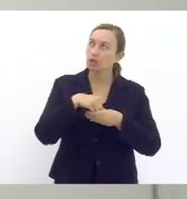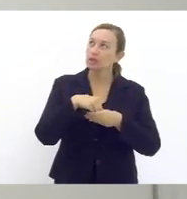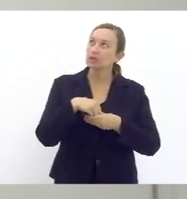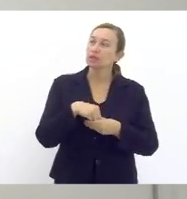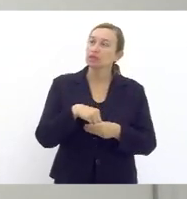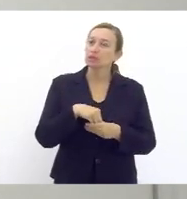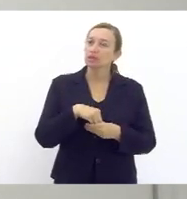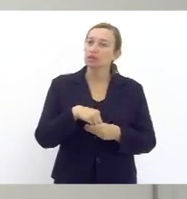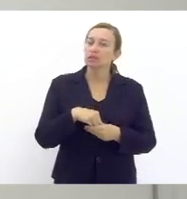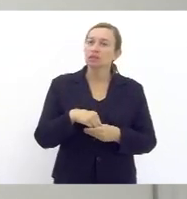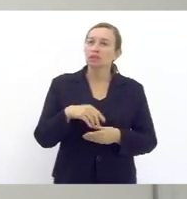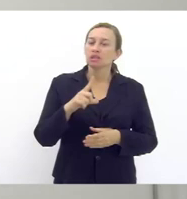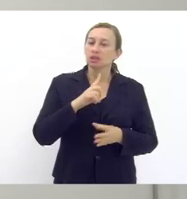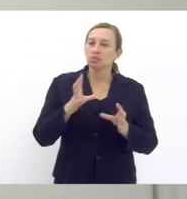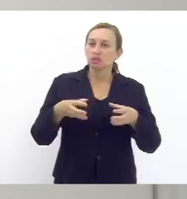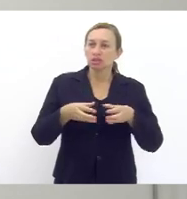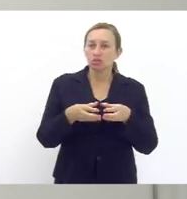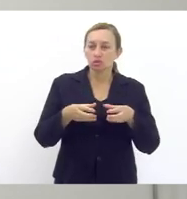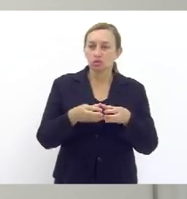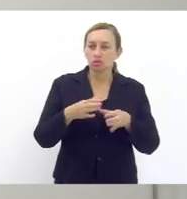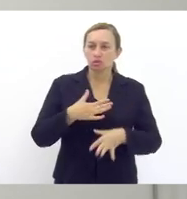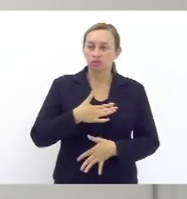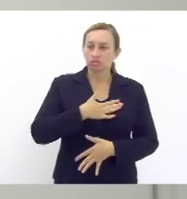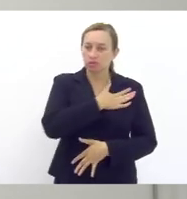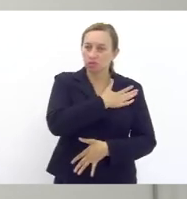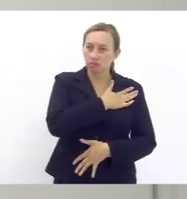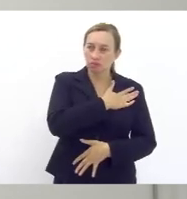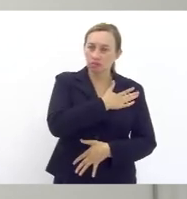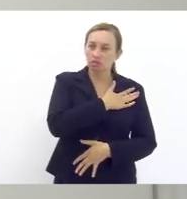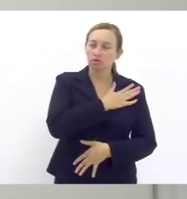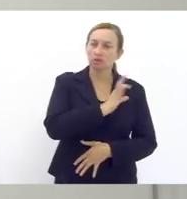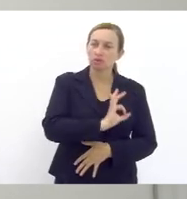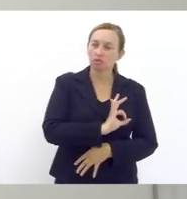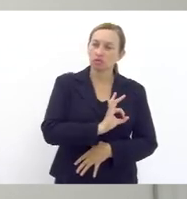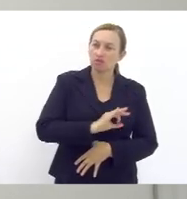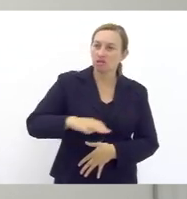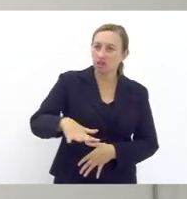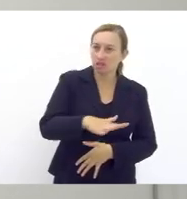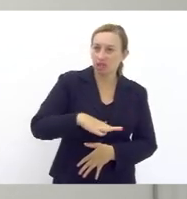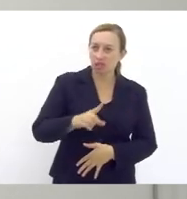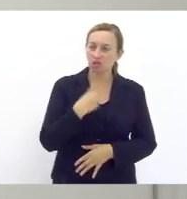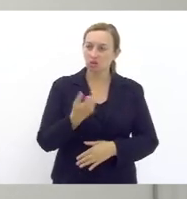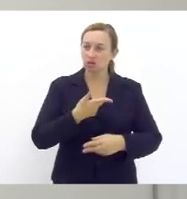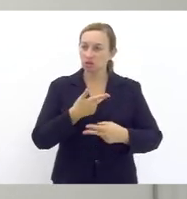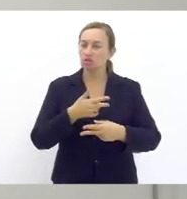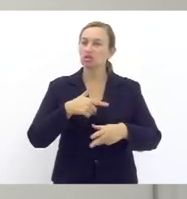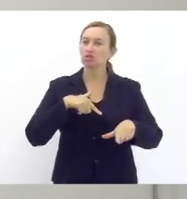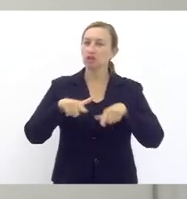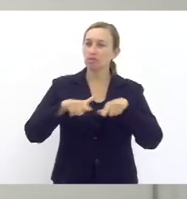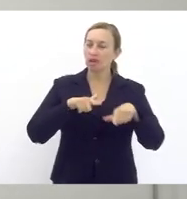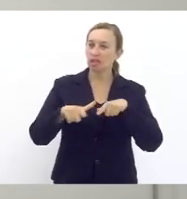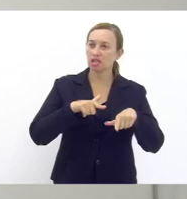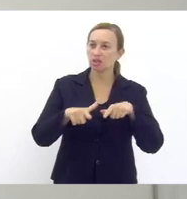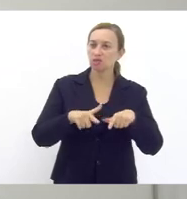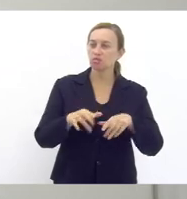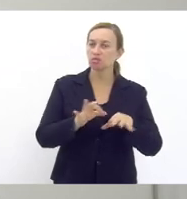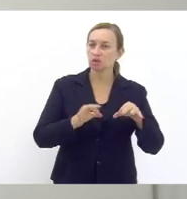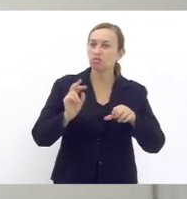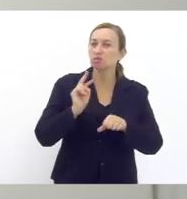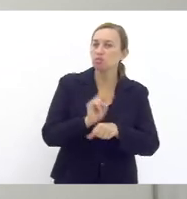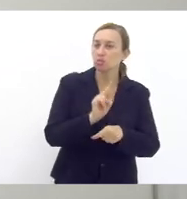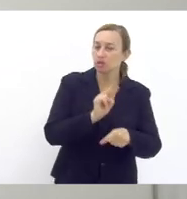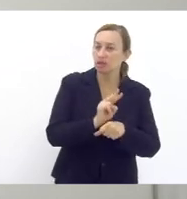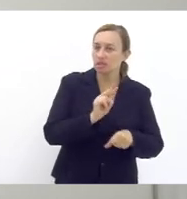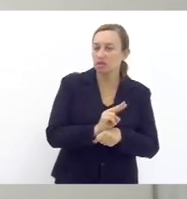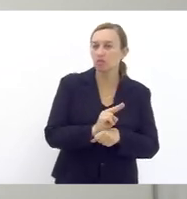Nossa Corporação e dentre várias áreas que eu trabalho nós trabalhamos com programas de prevenção e é óbvio